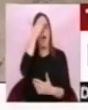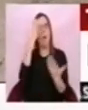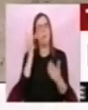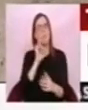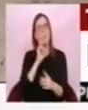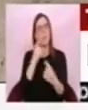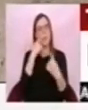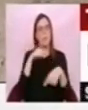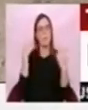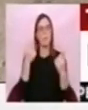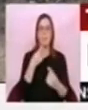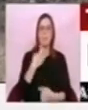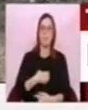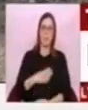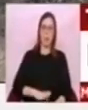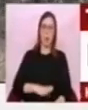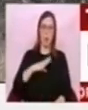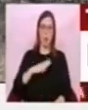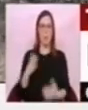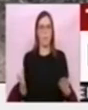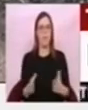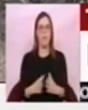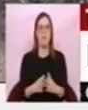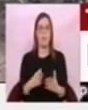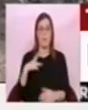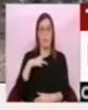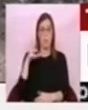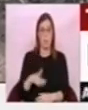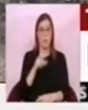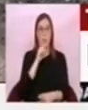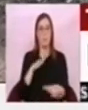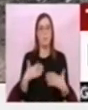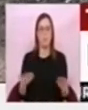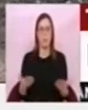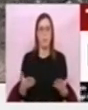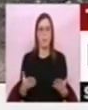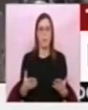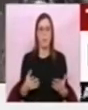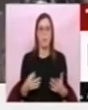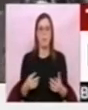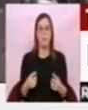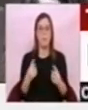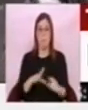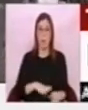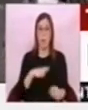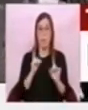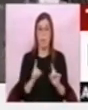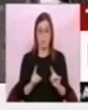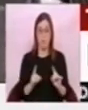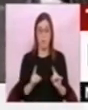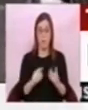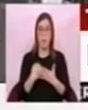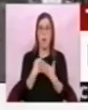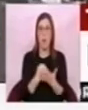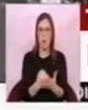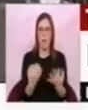importante também passar uma mensagem de confiança de que os portugueses podem, quanto a uma coisa, ter confiança. O